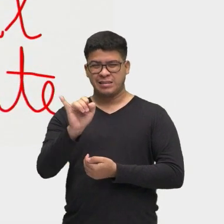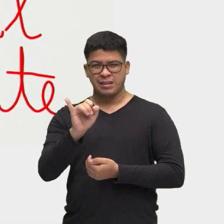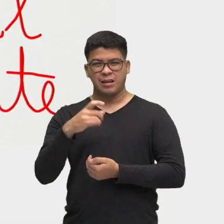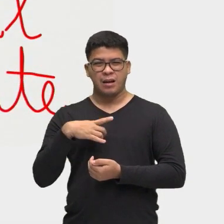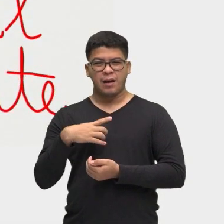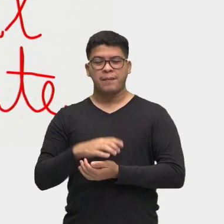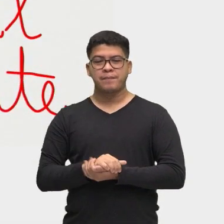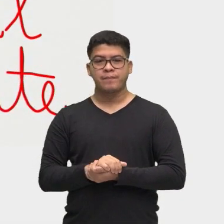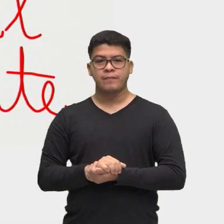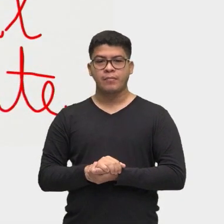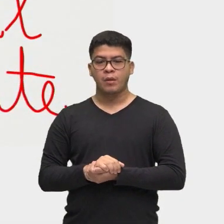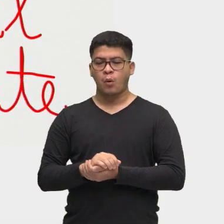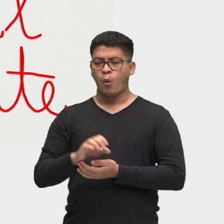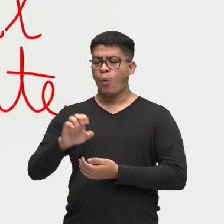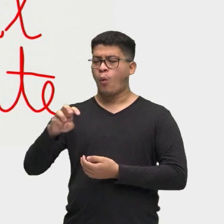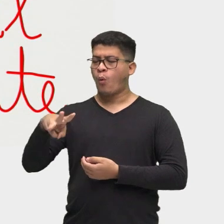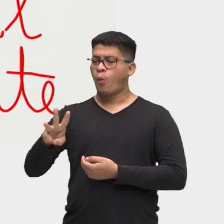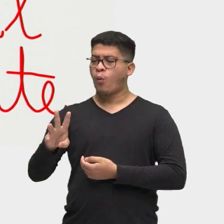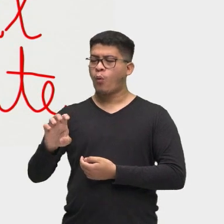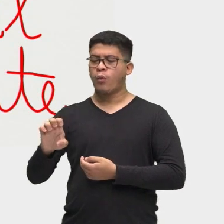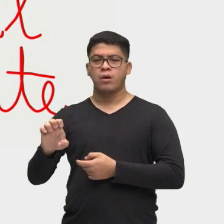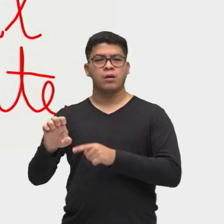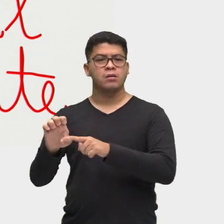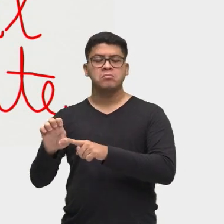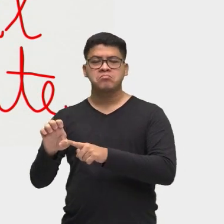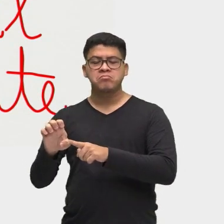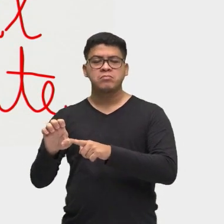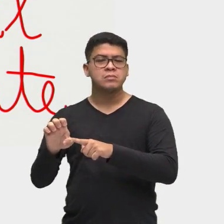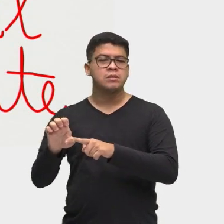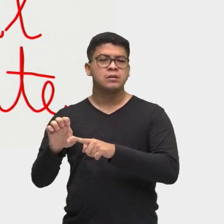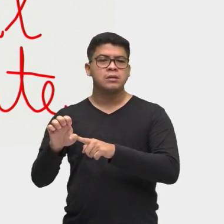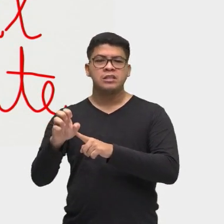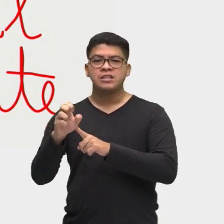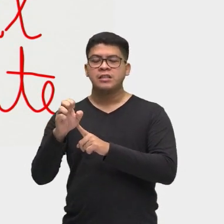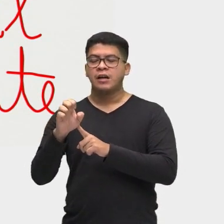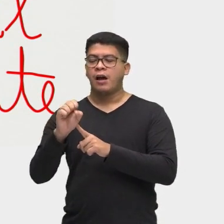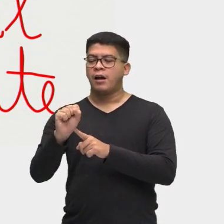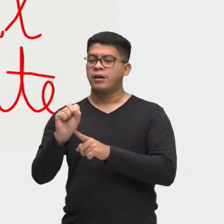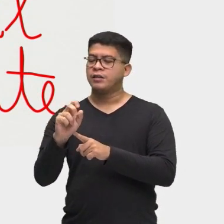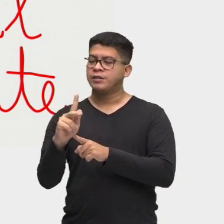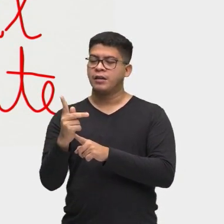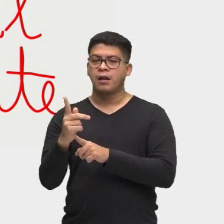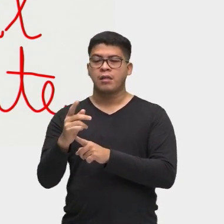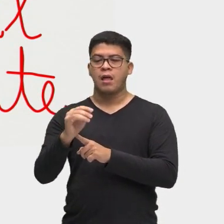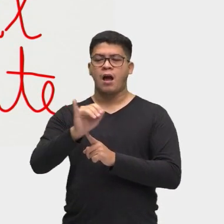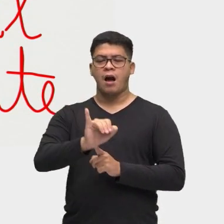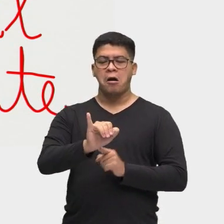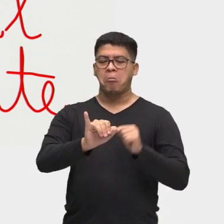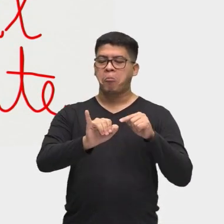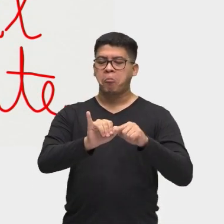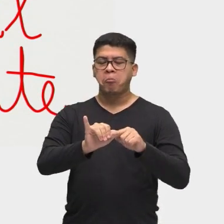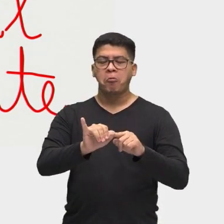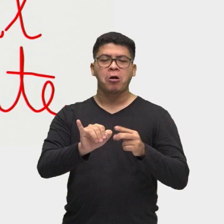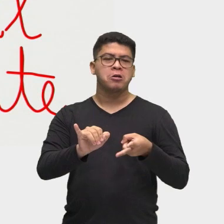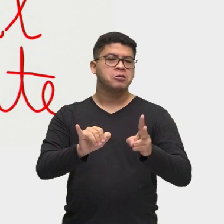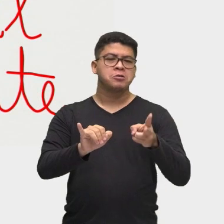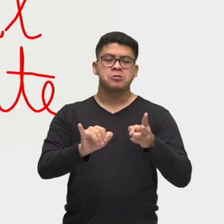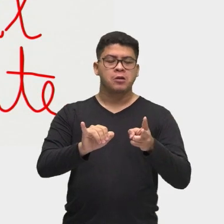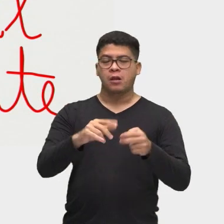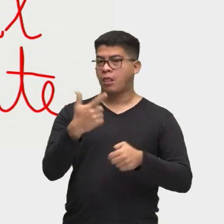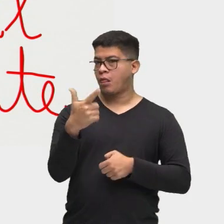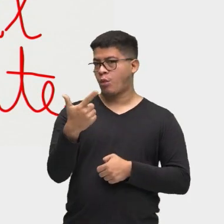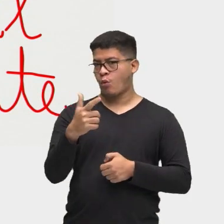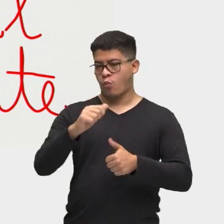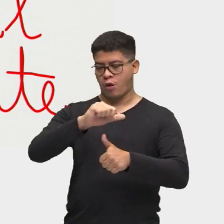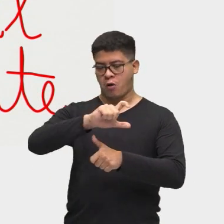we, they, we could sleep. She, I could sleep. Não teria alteração